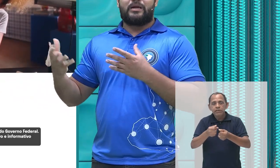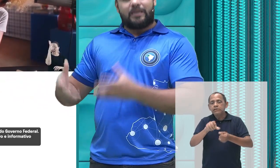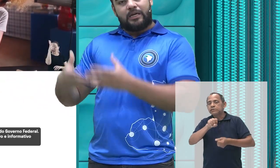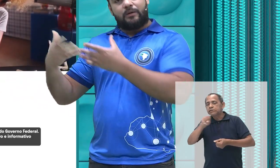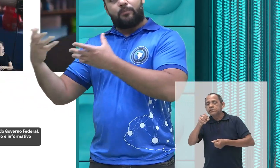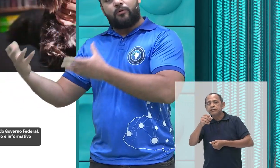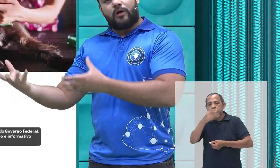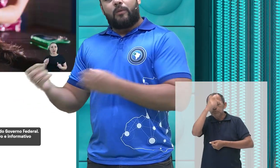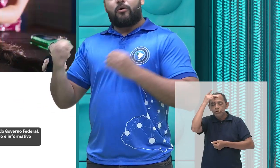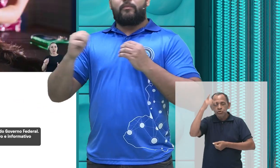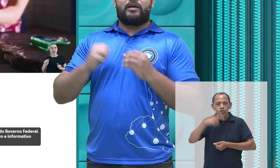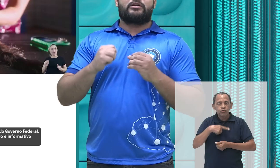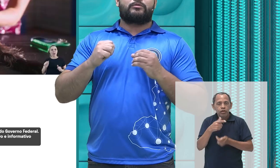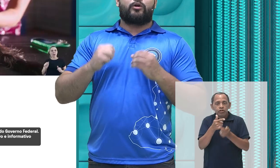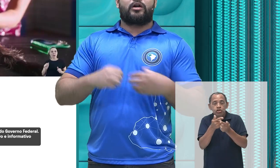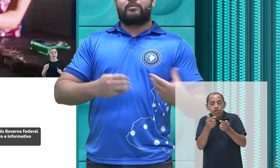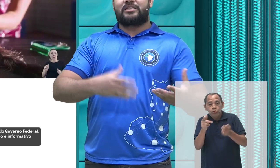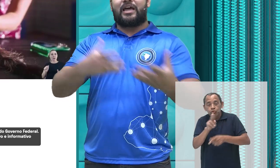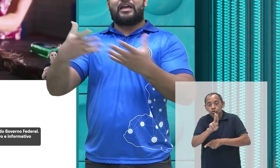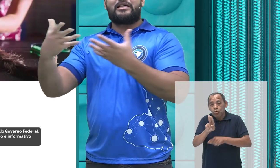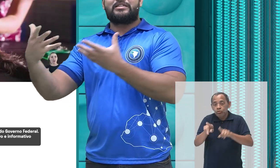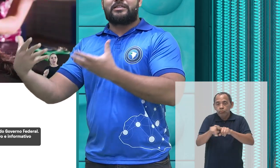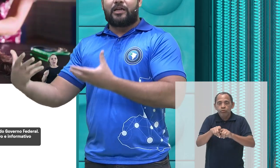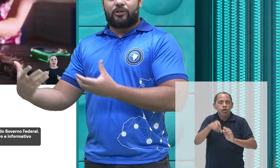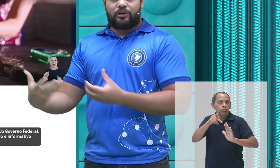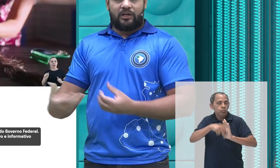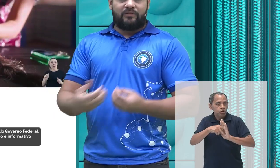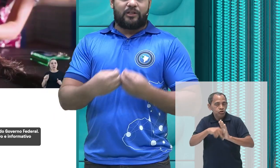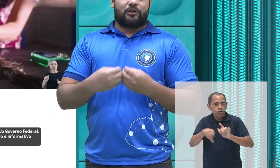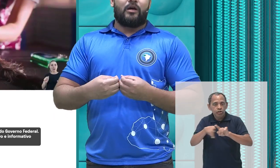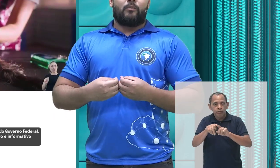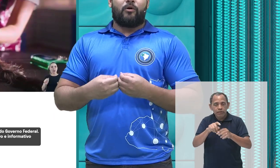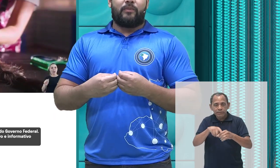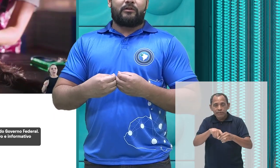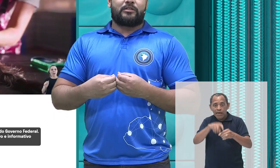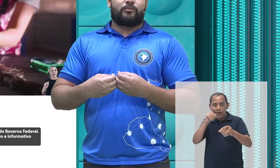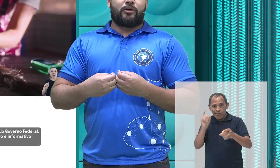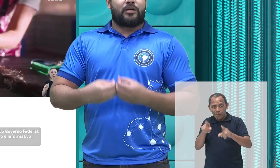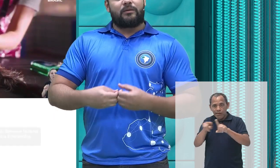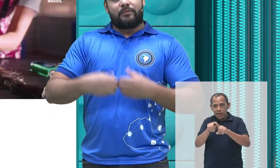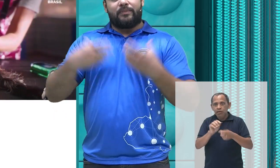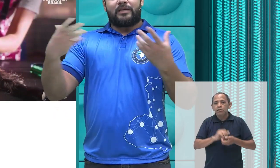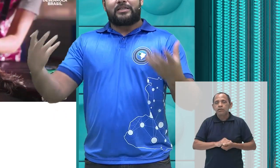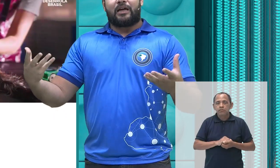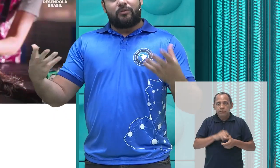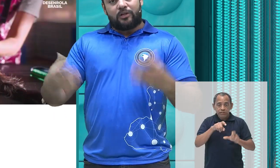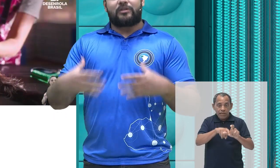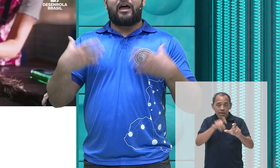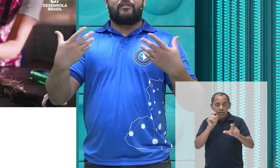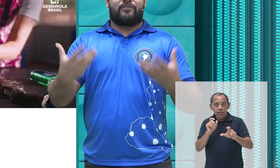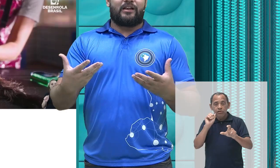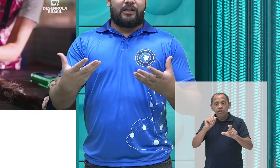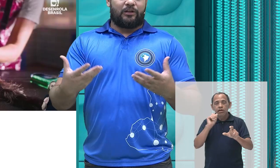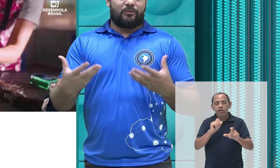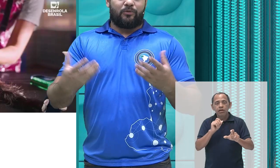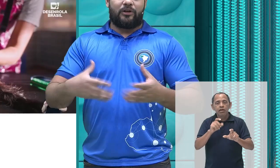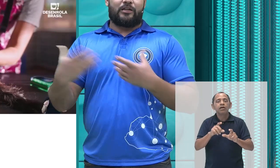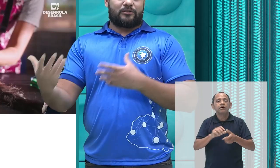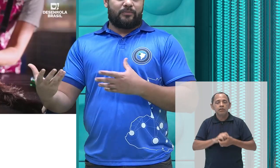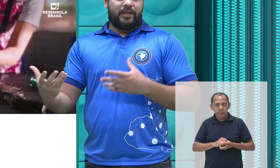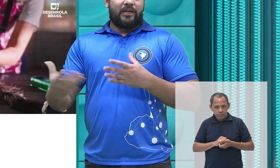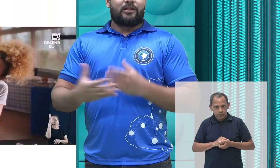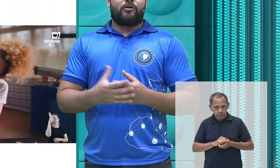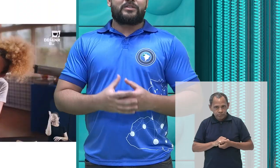tivesse o nome limpo por meio desse programa, saísse das dívidas por meio desse programa, certo? E está feliz